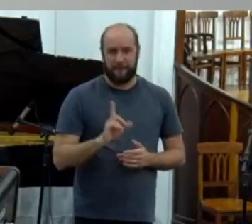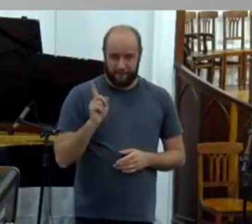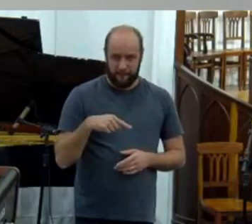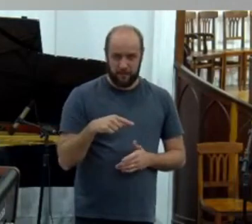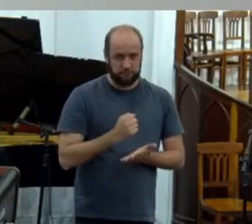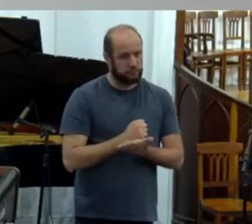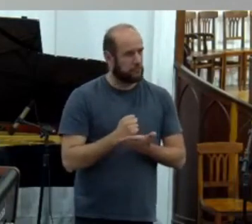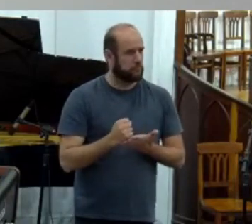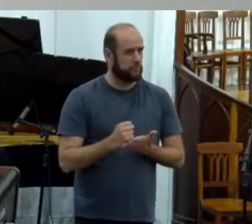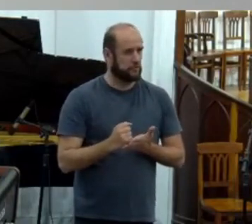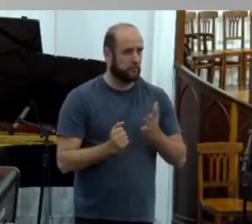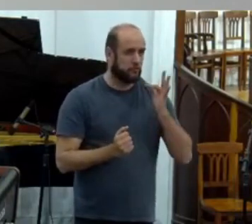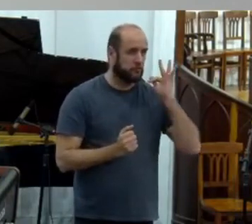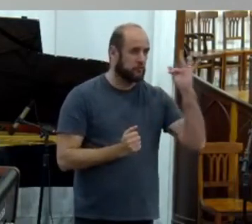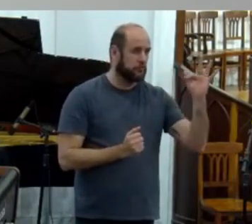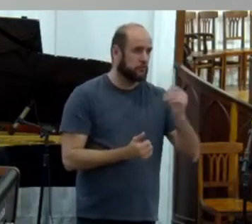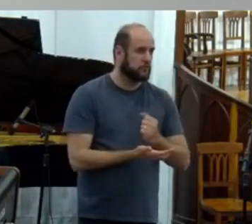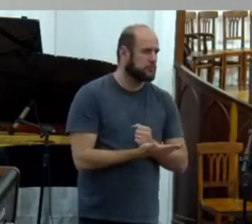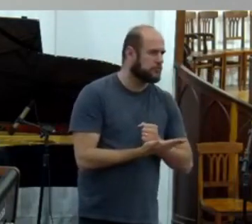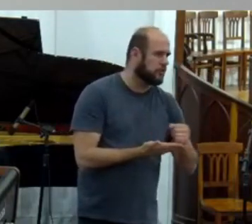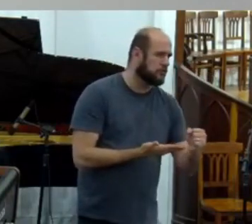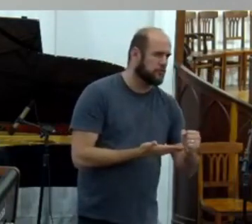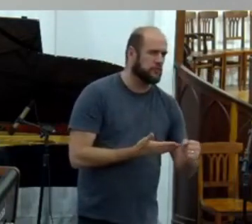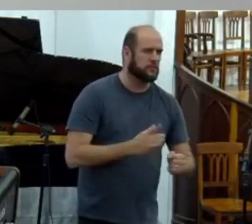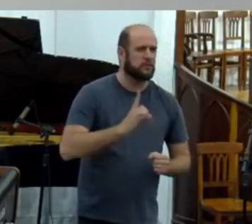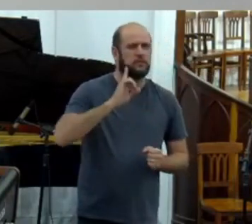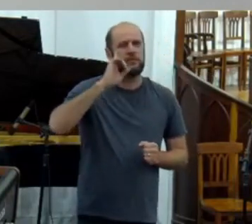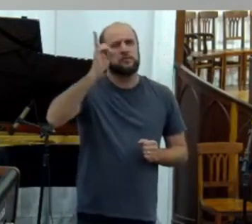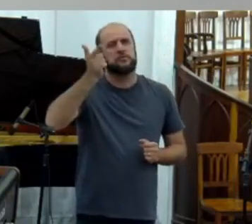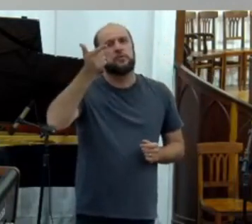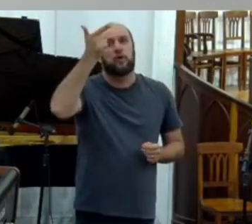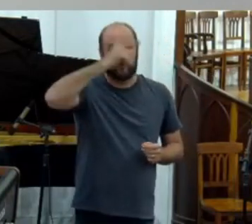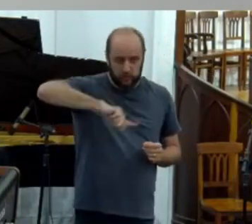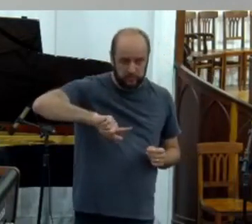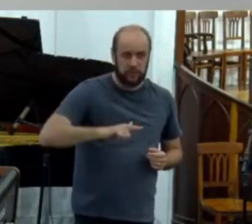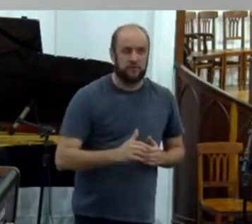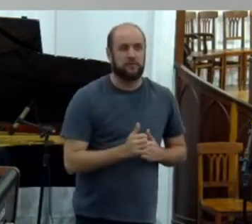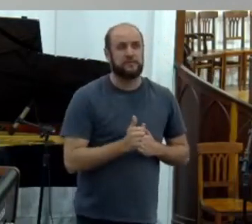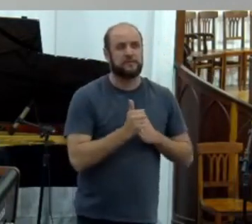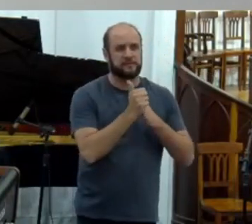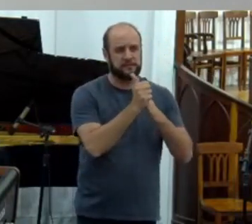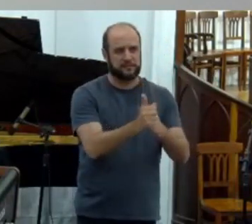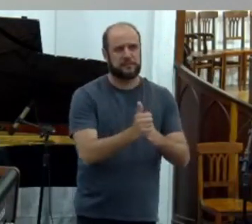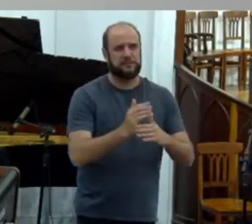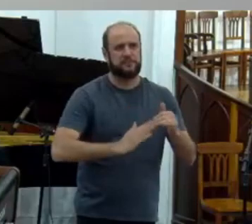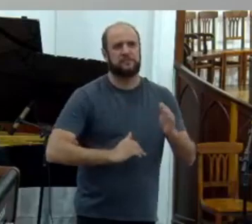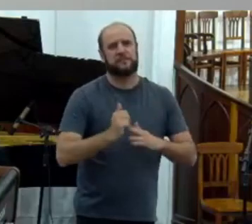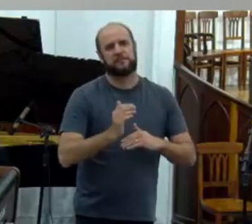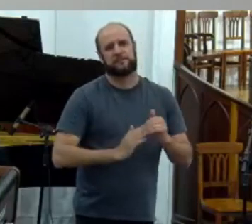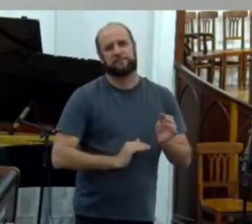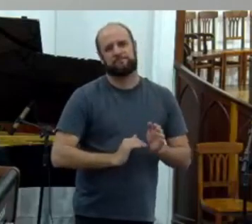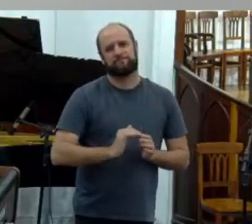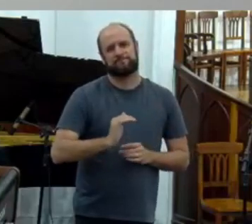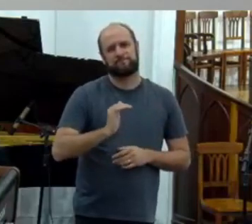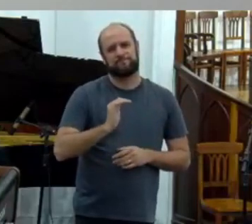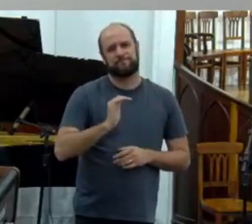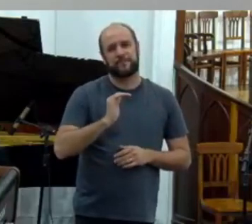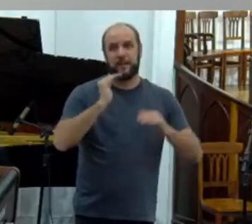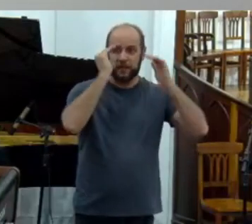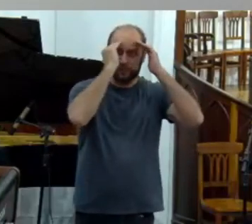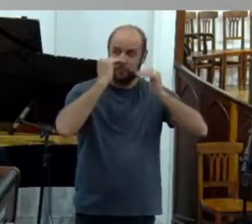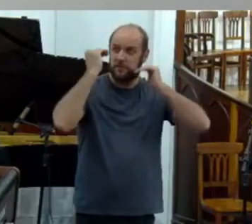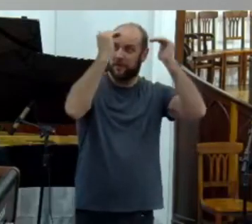o que será também já foi. Deus fará vir outra vez o que já passou. Eis a soberania de Deus sendo